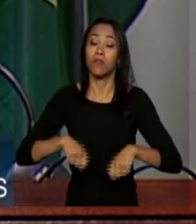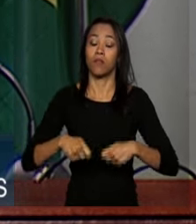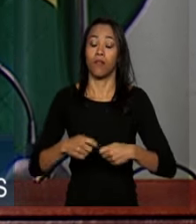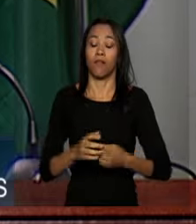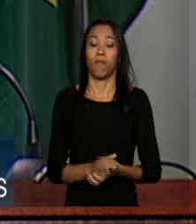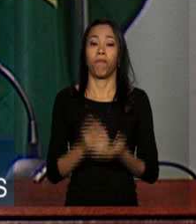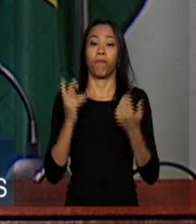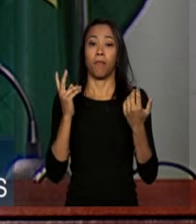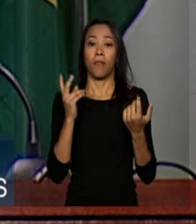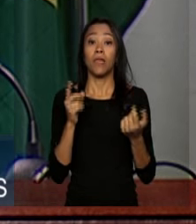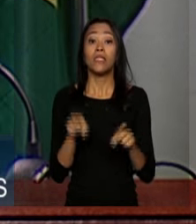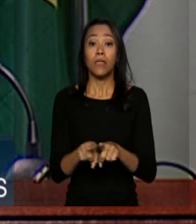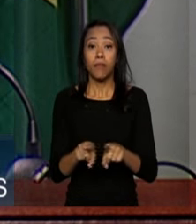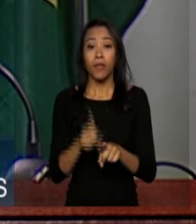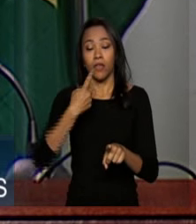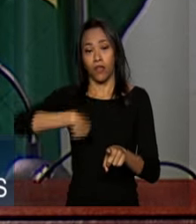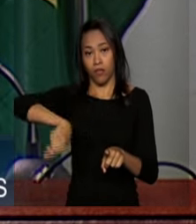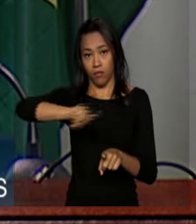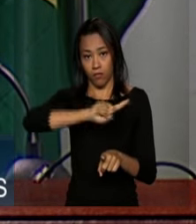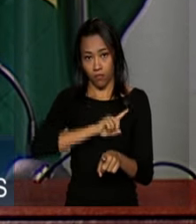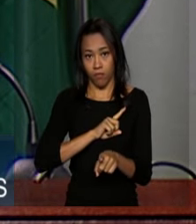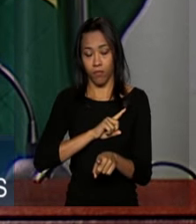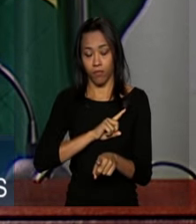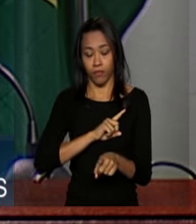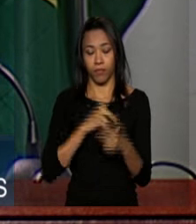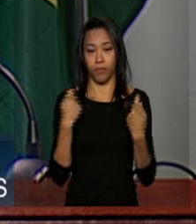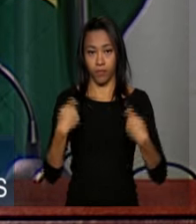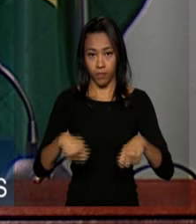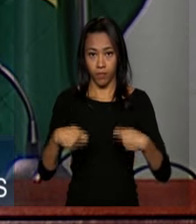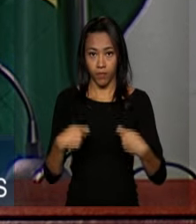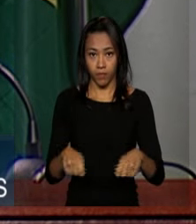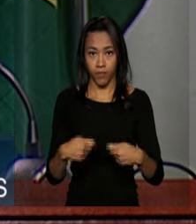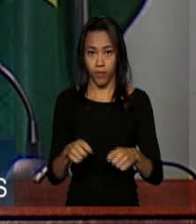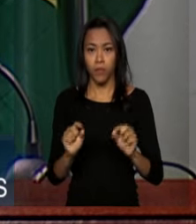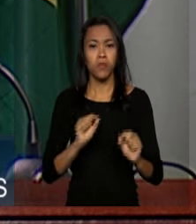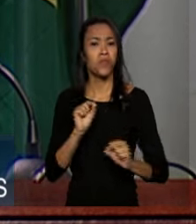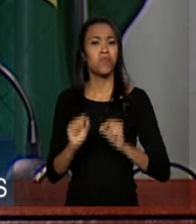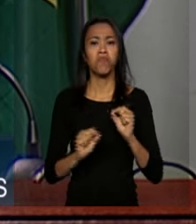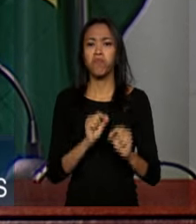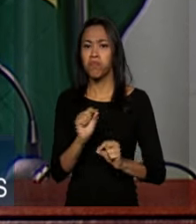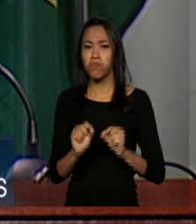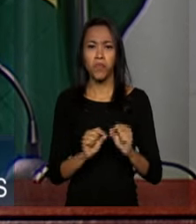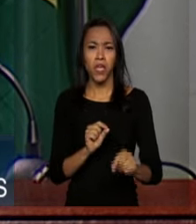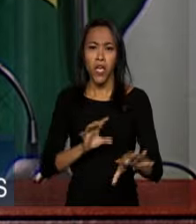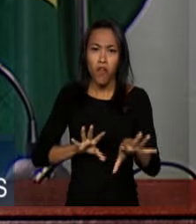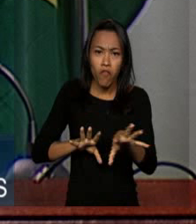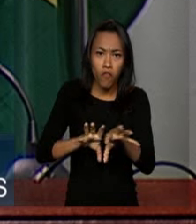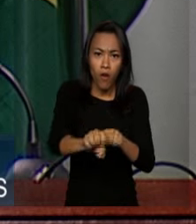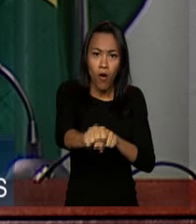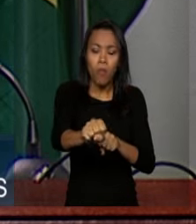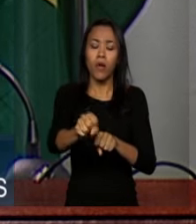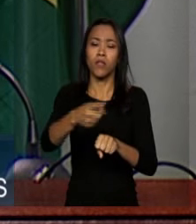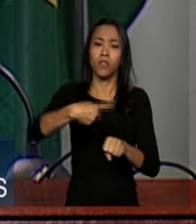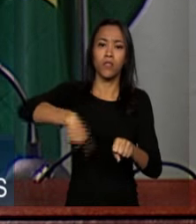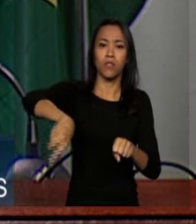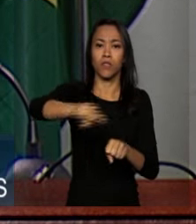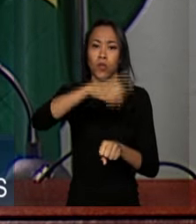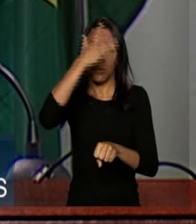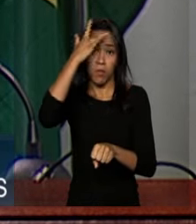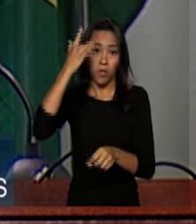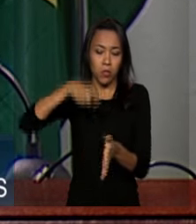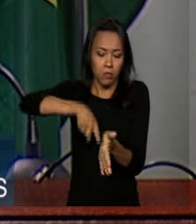Igualmente, necessitamos de formação de cientistas e técnicos